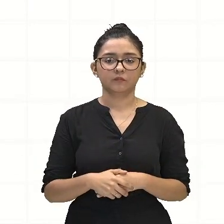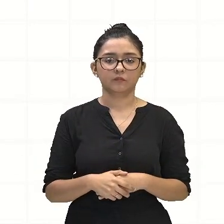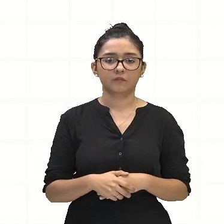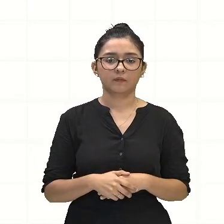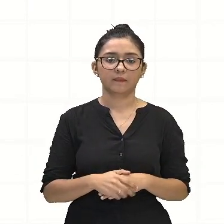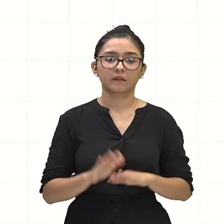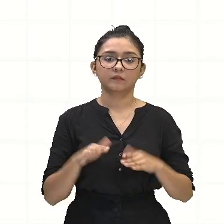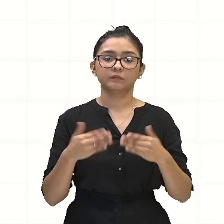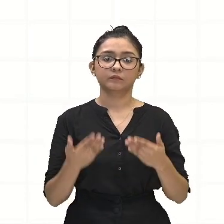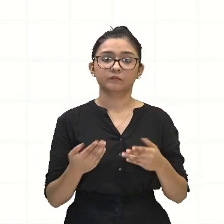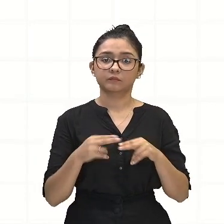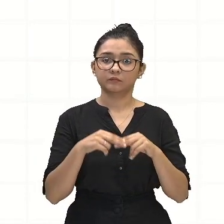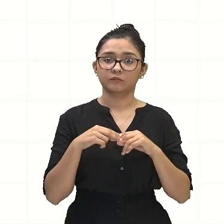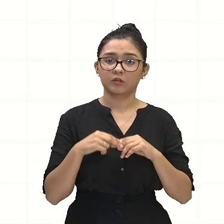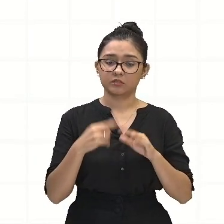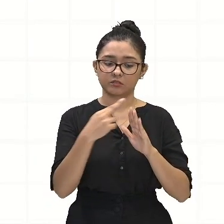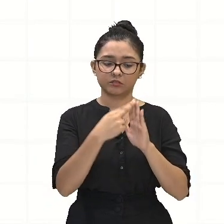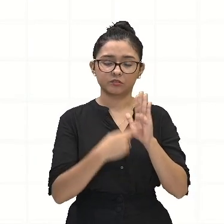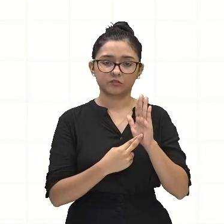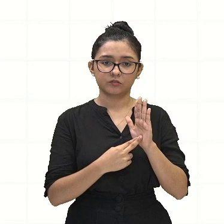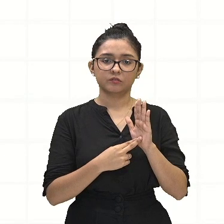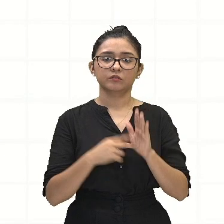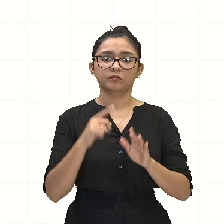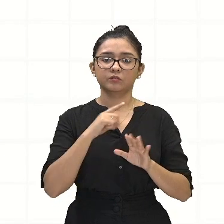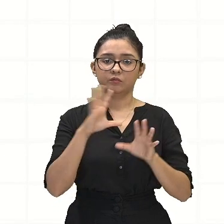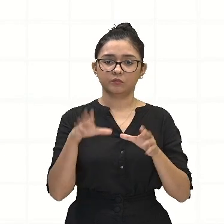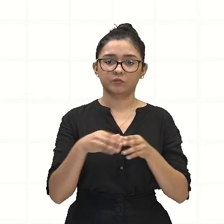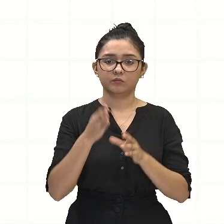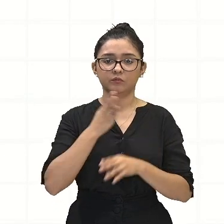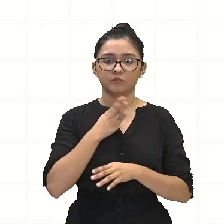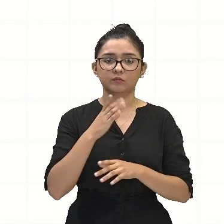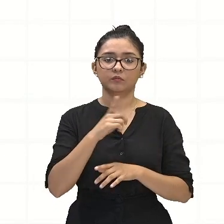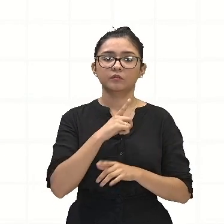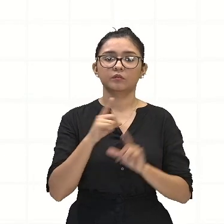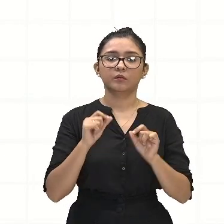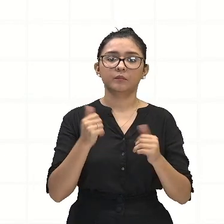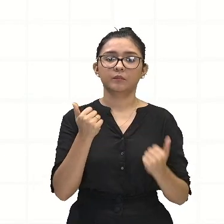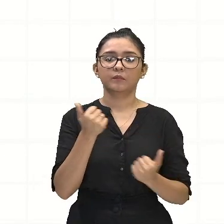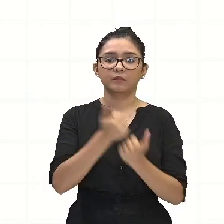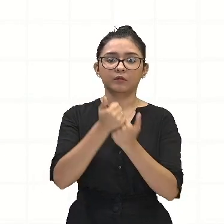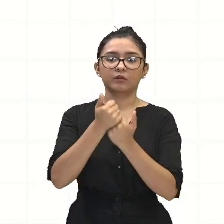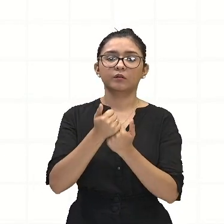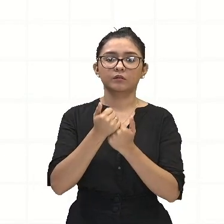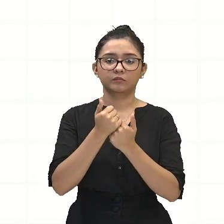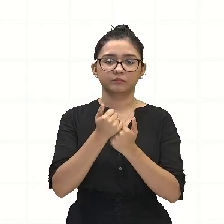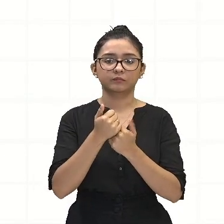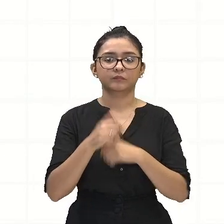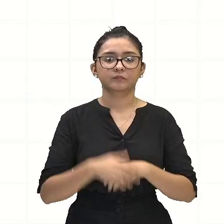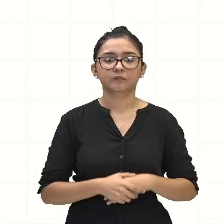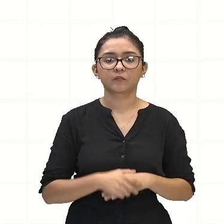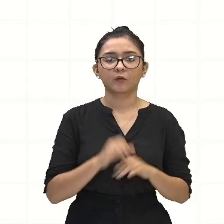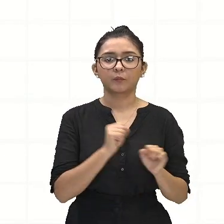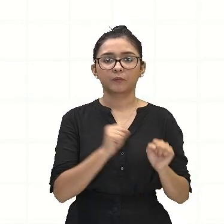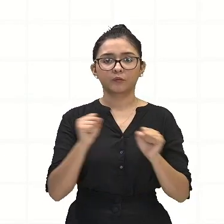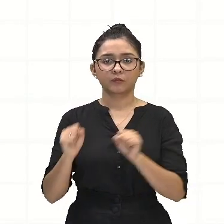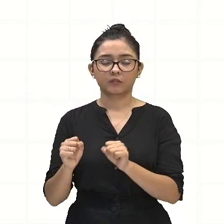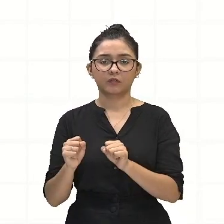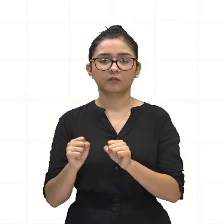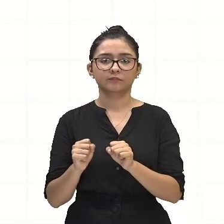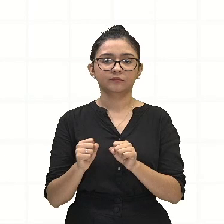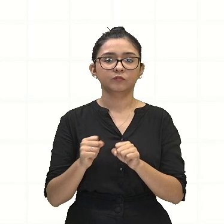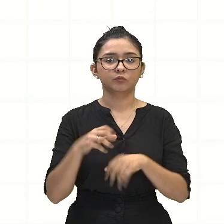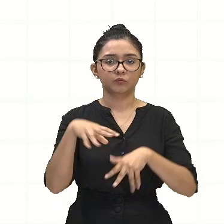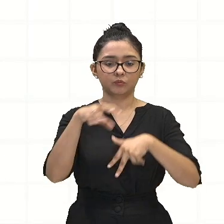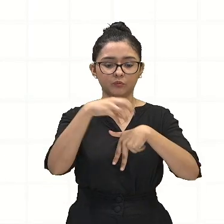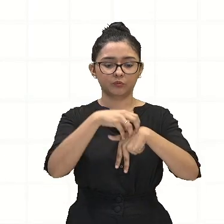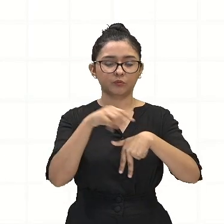dessas restrições, a classe burguesa passou a apoiar a concentração de poder nas mãos de um rei.